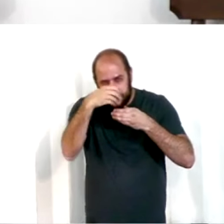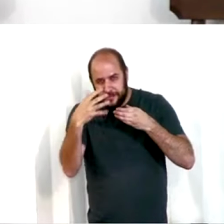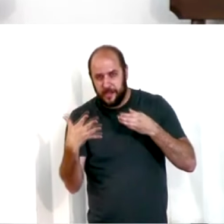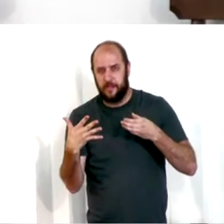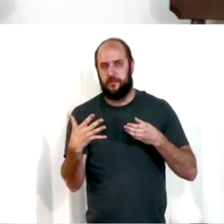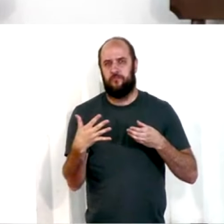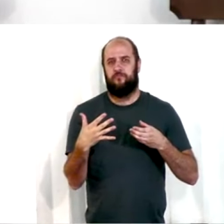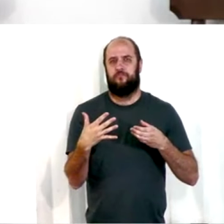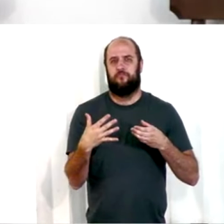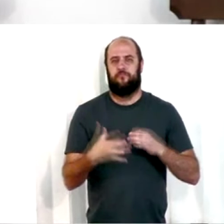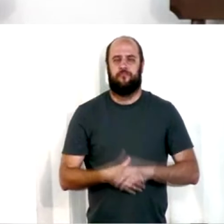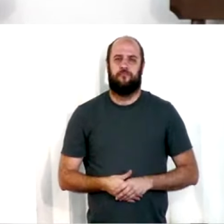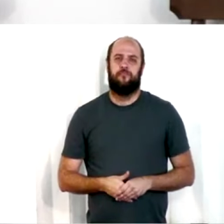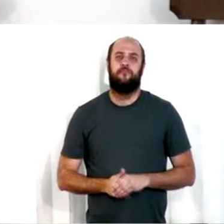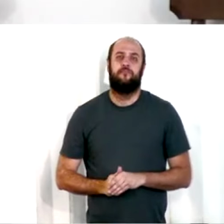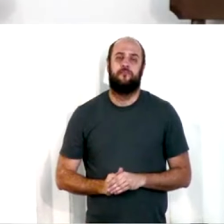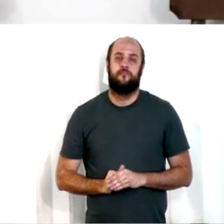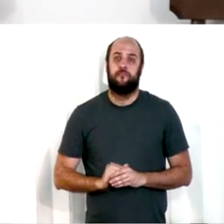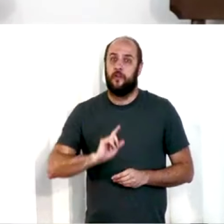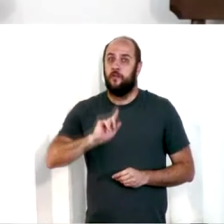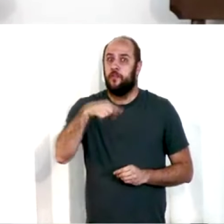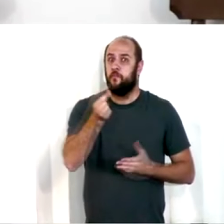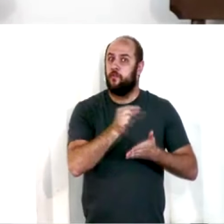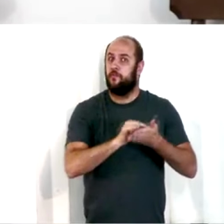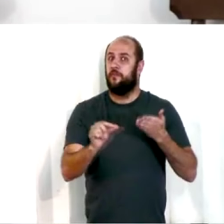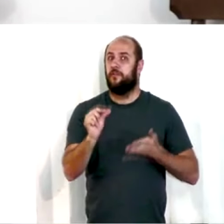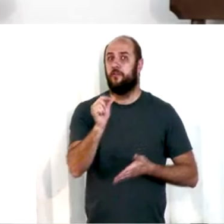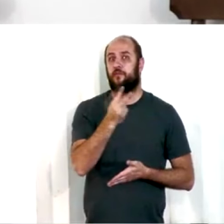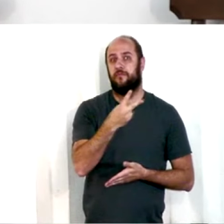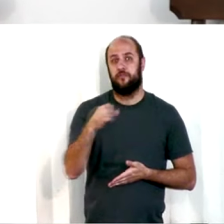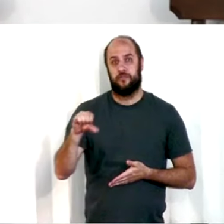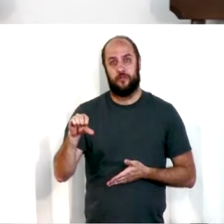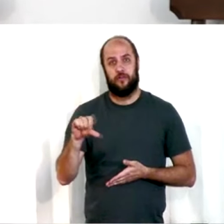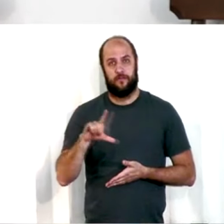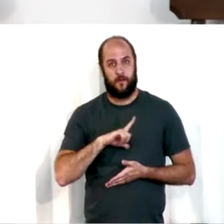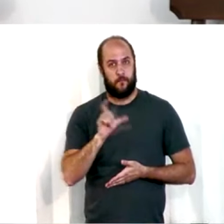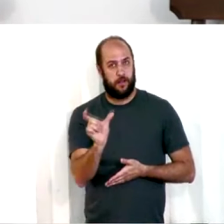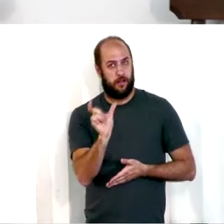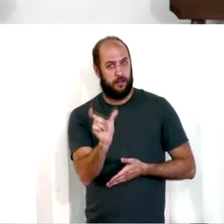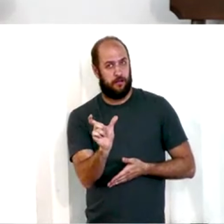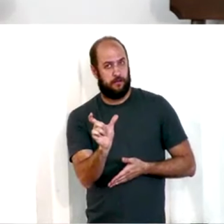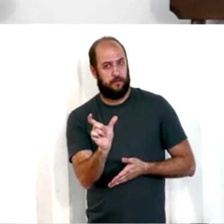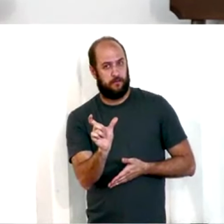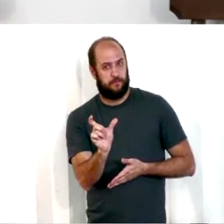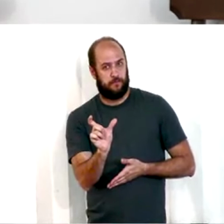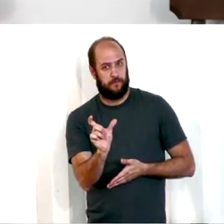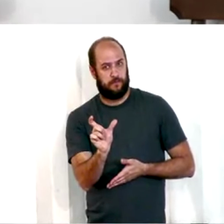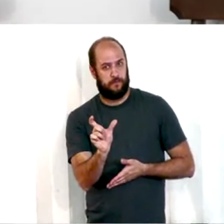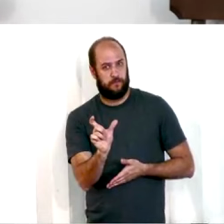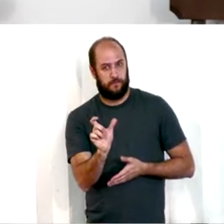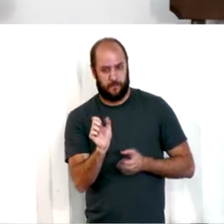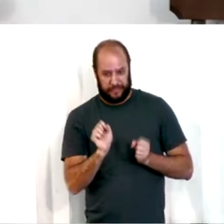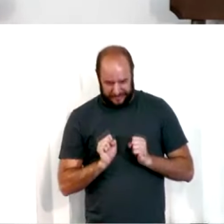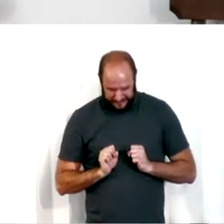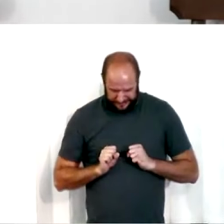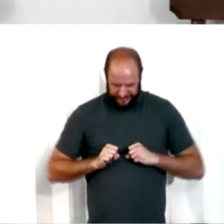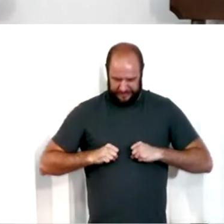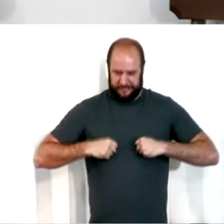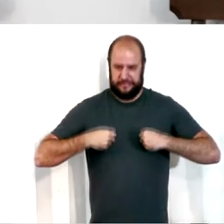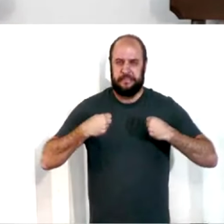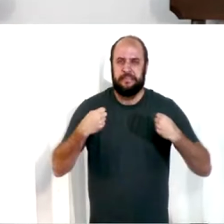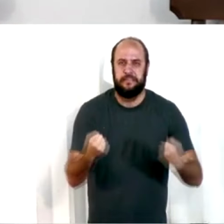Cristo. No verso 29, nós temos a palavra eu estou esforçando-me. Numa